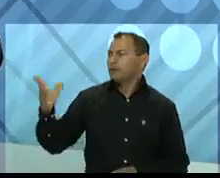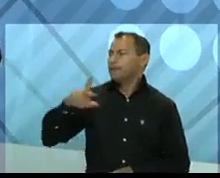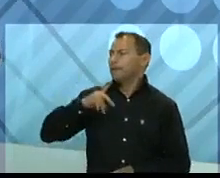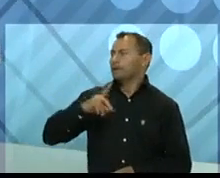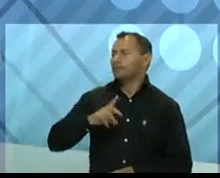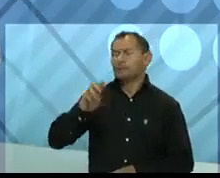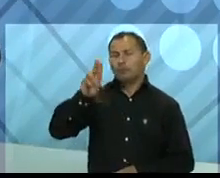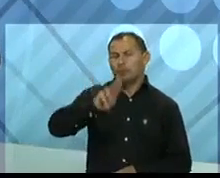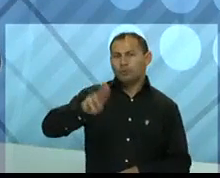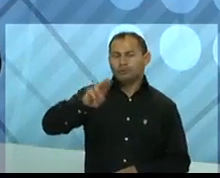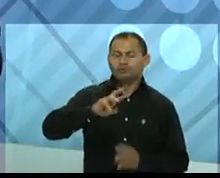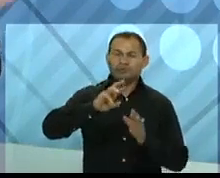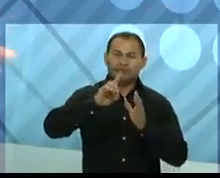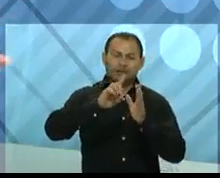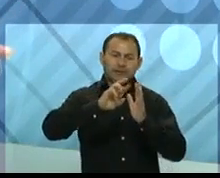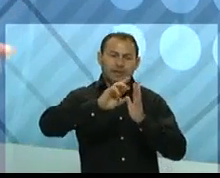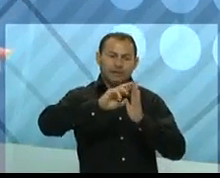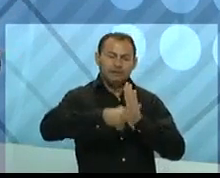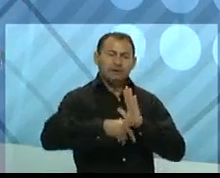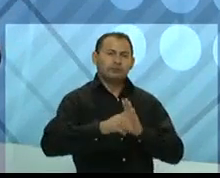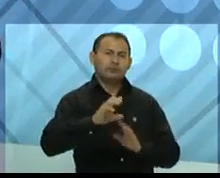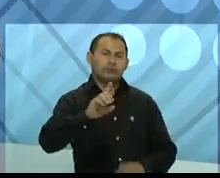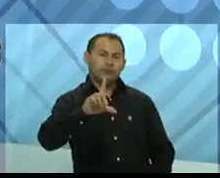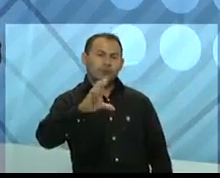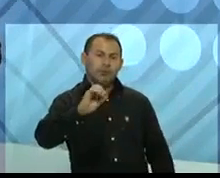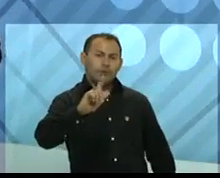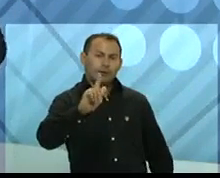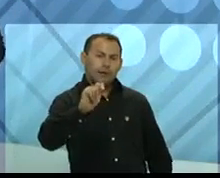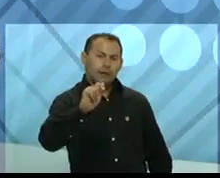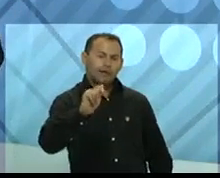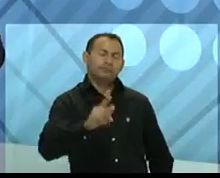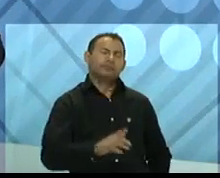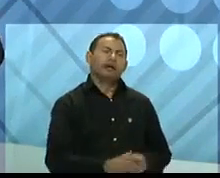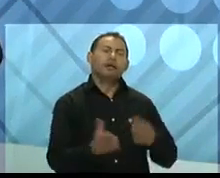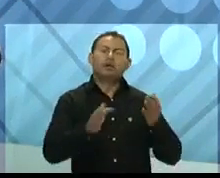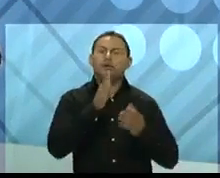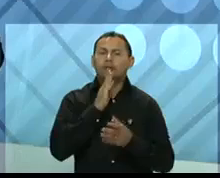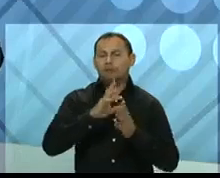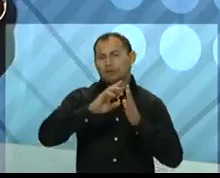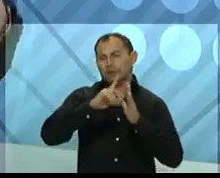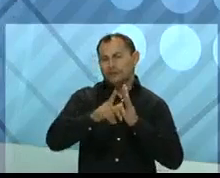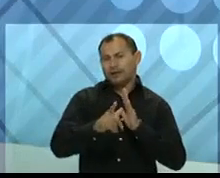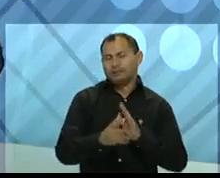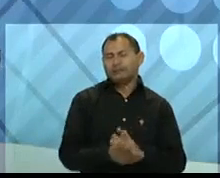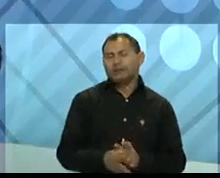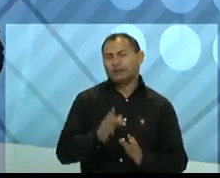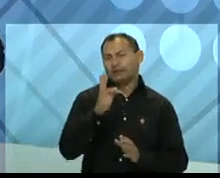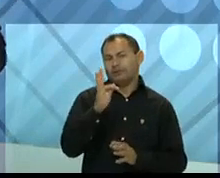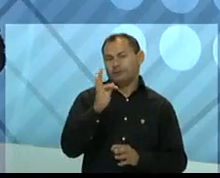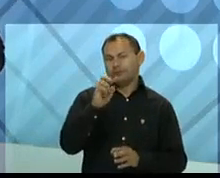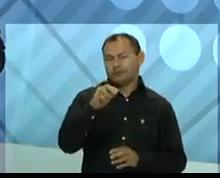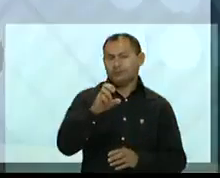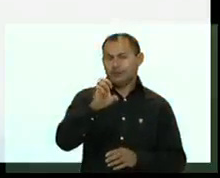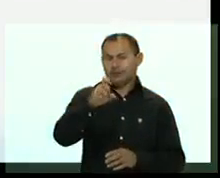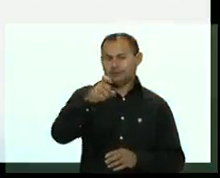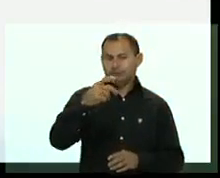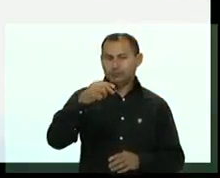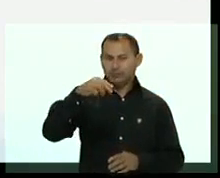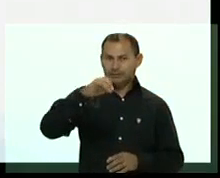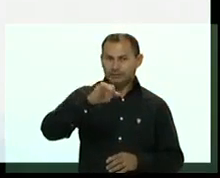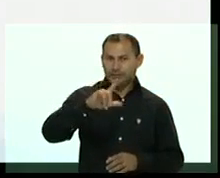a gente usou a derivada do logaritmo. Agora, nós vamos conhecer a derivada da função exponencial. Vamos ao quadro.